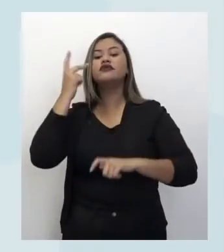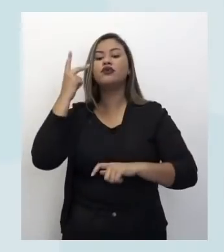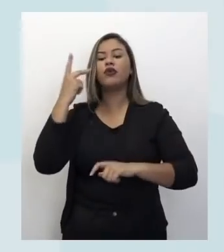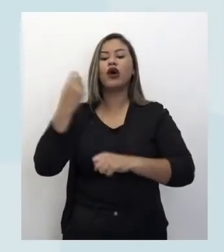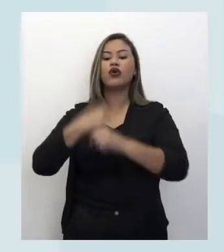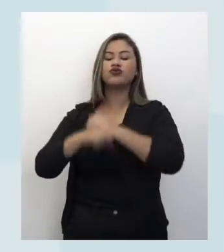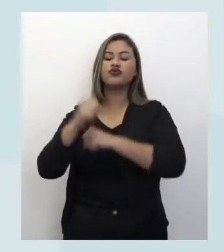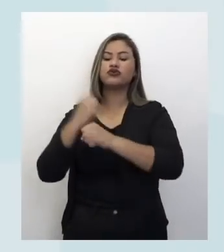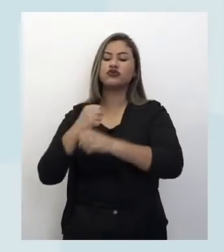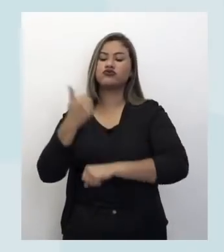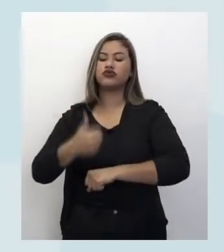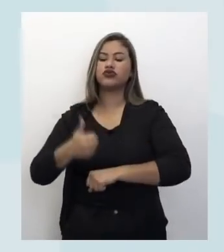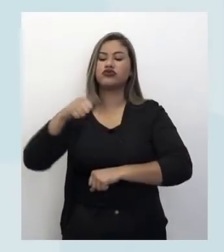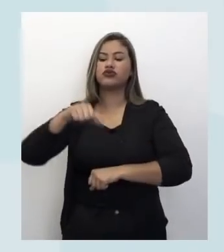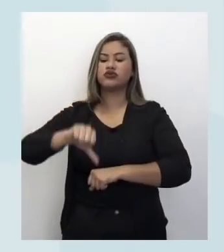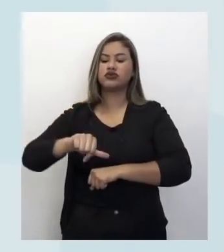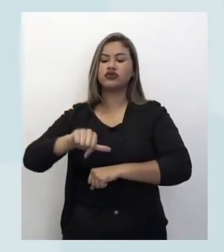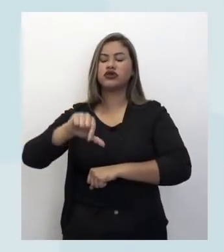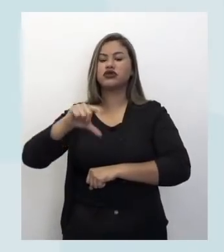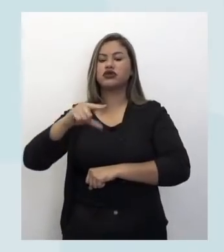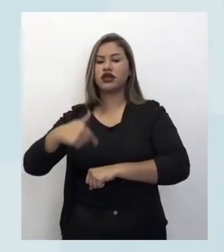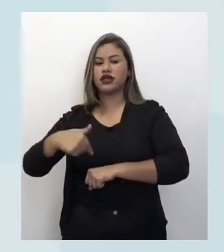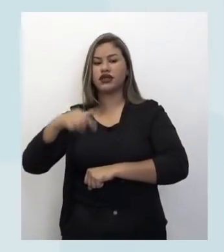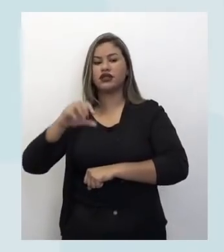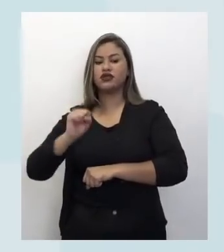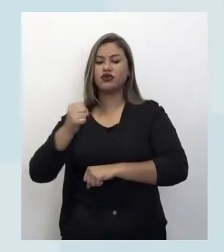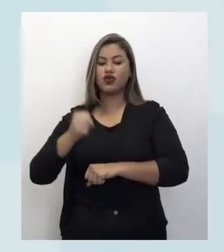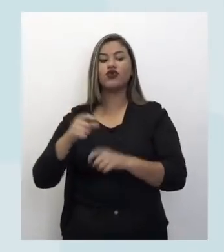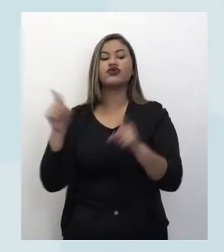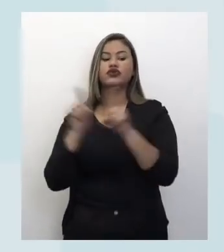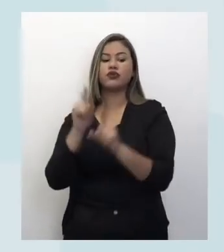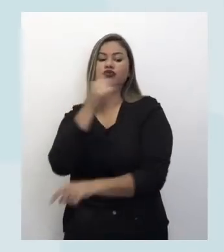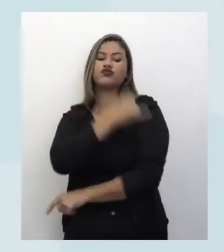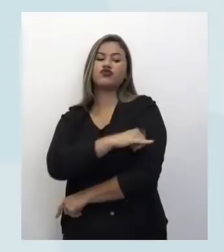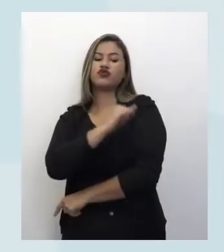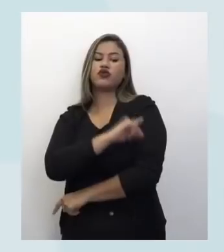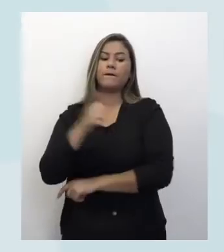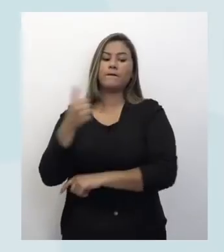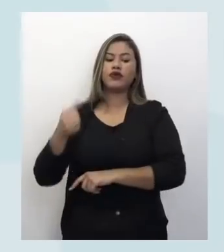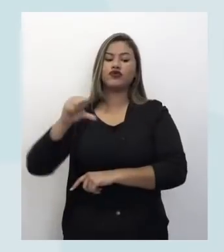de Circo. E essas ensinam pessoas as técnicas circenses. E